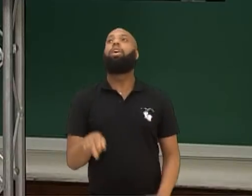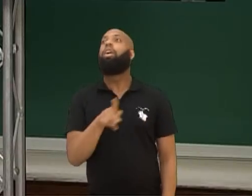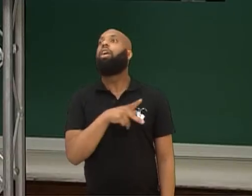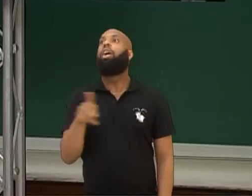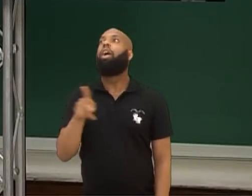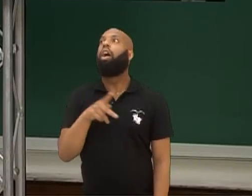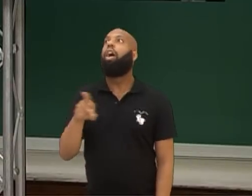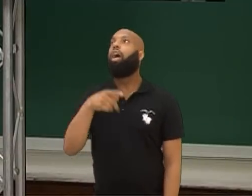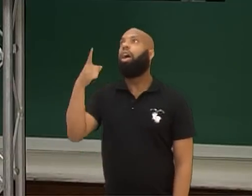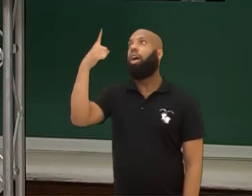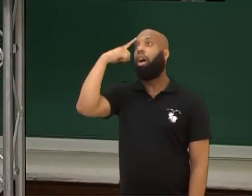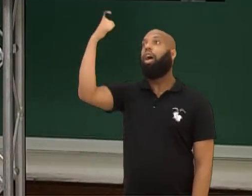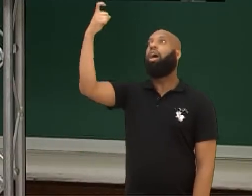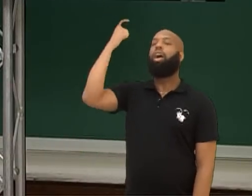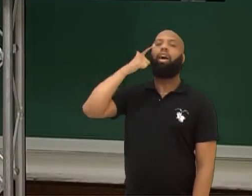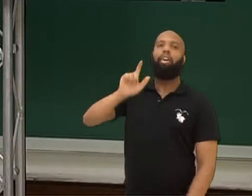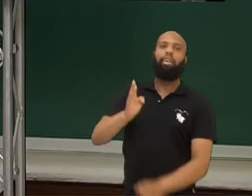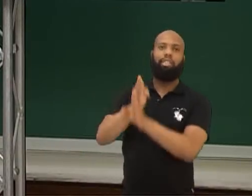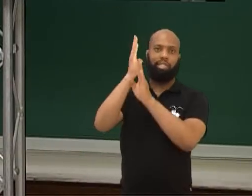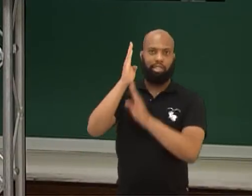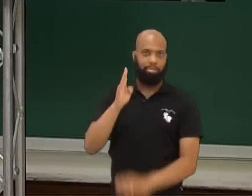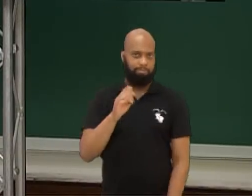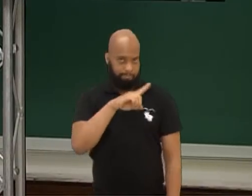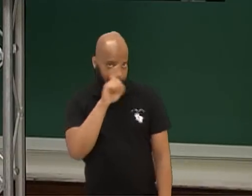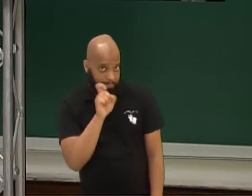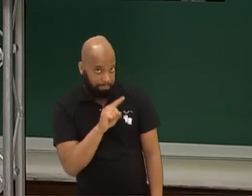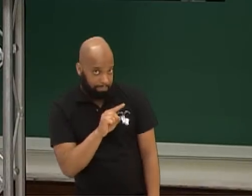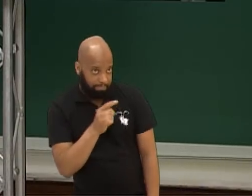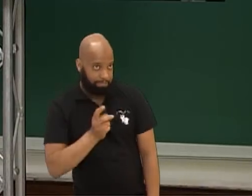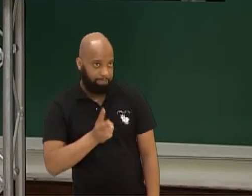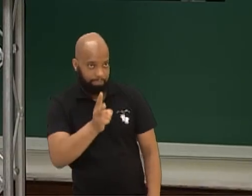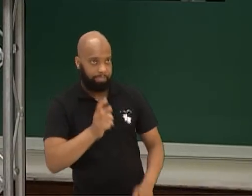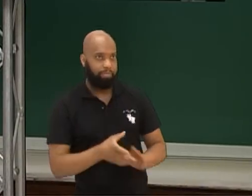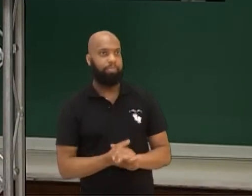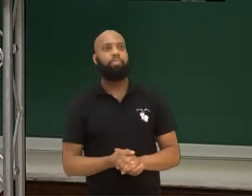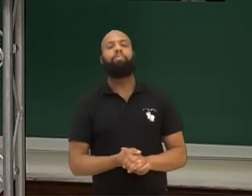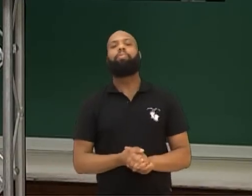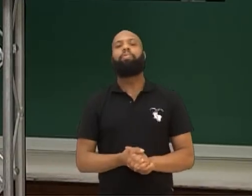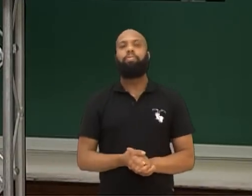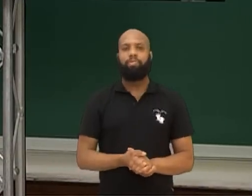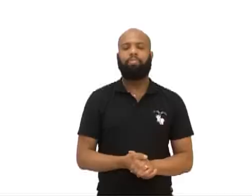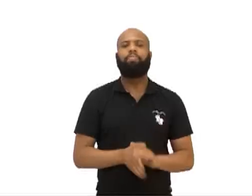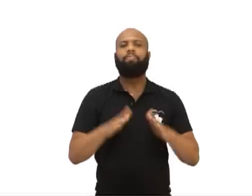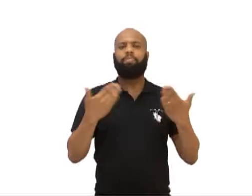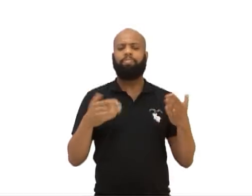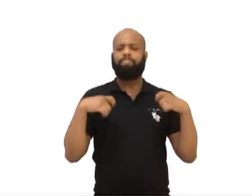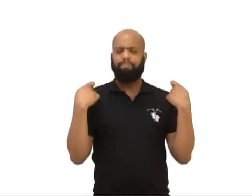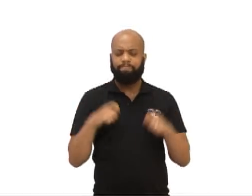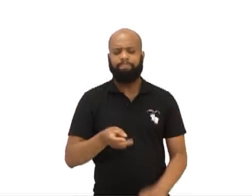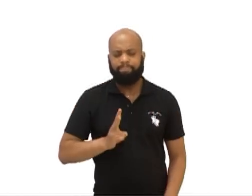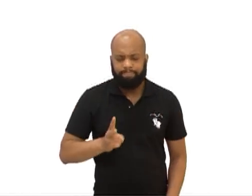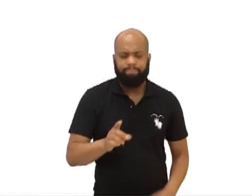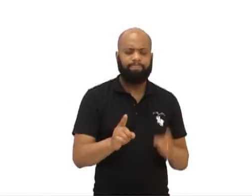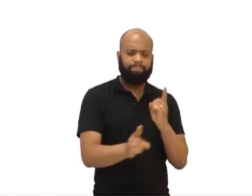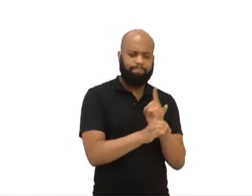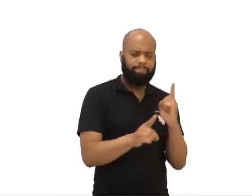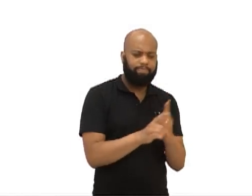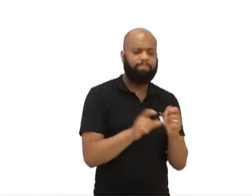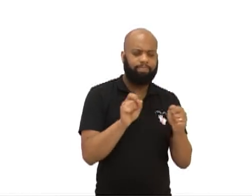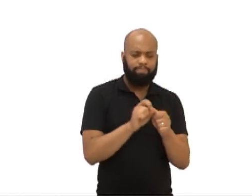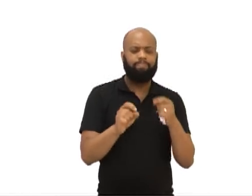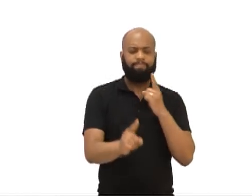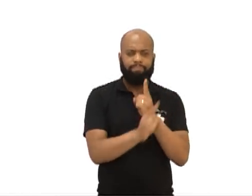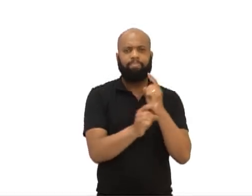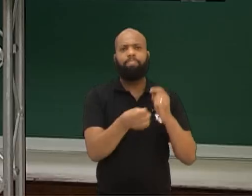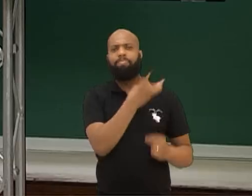eu acho que eu entendi, eu acho que eu descobri. Será? Vamos continuar? Será que precisamos sempre determinar o número de triângulos? É